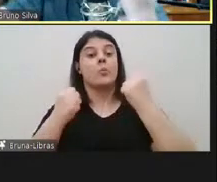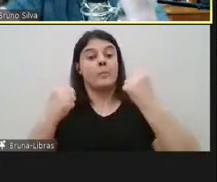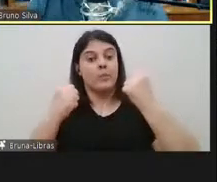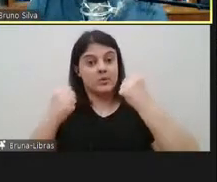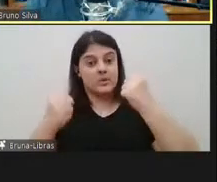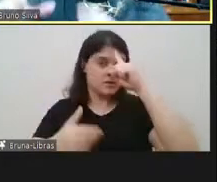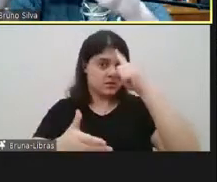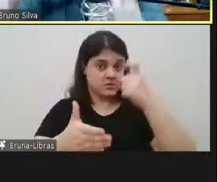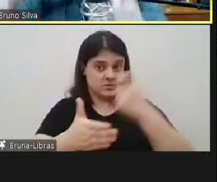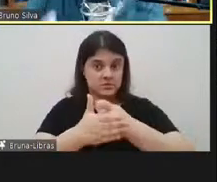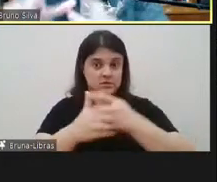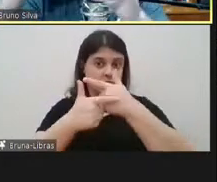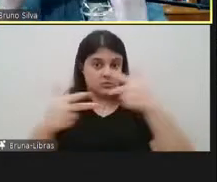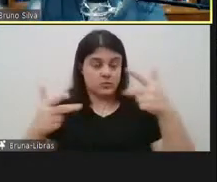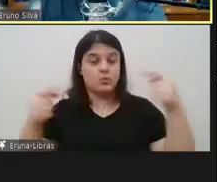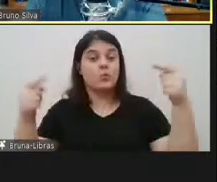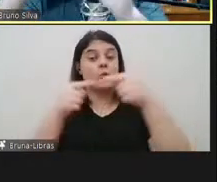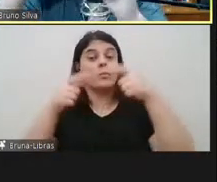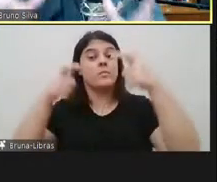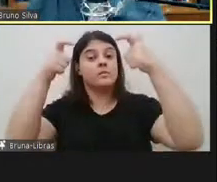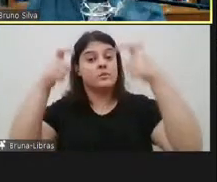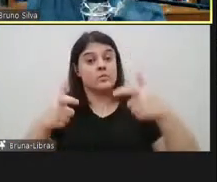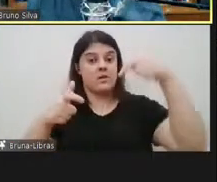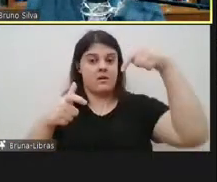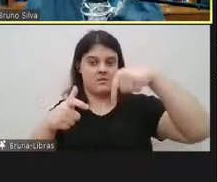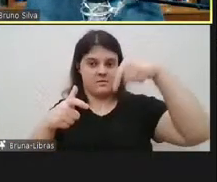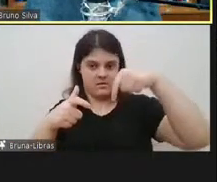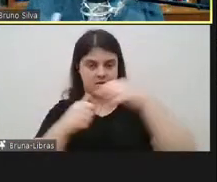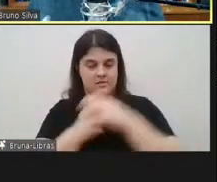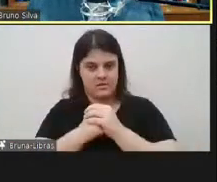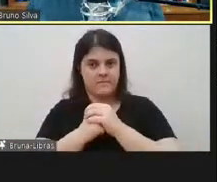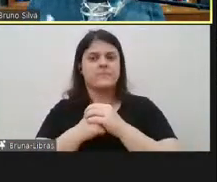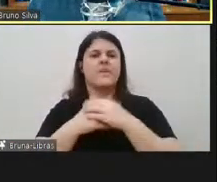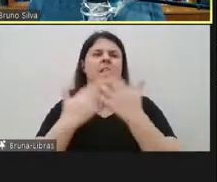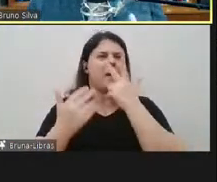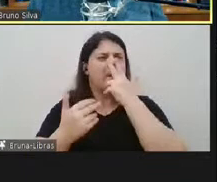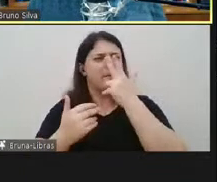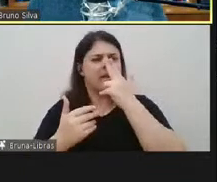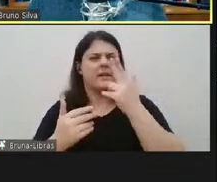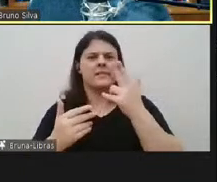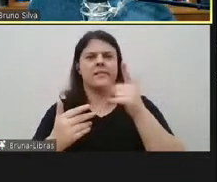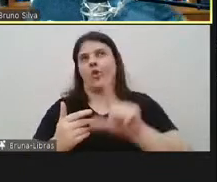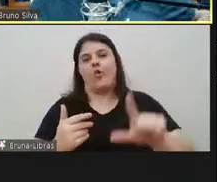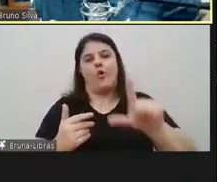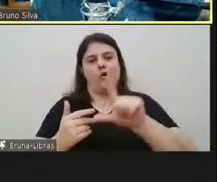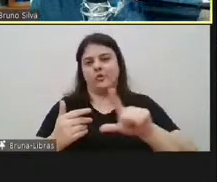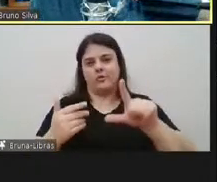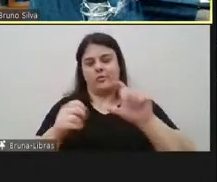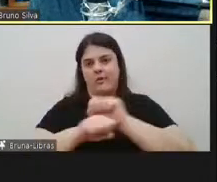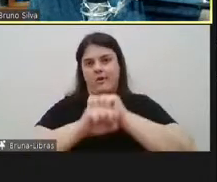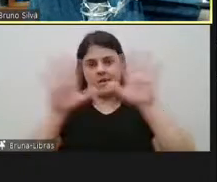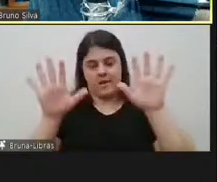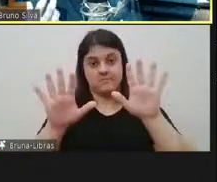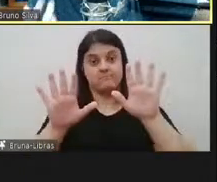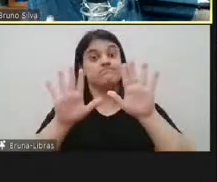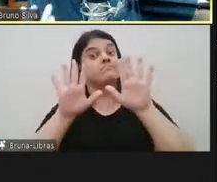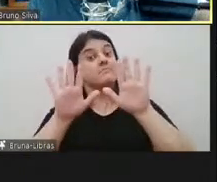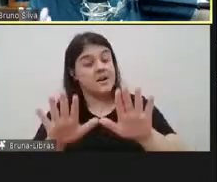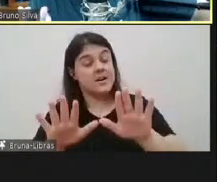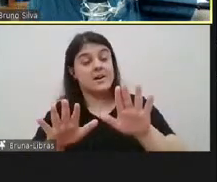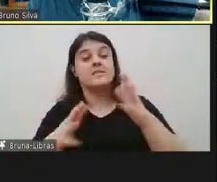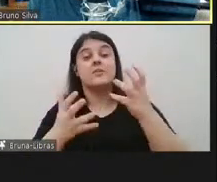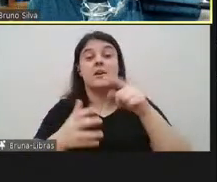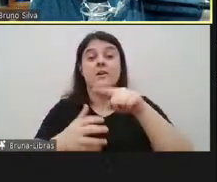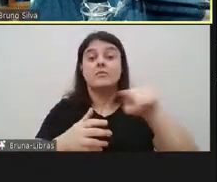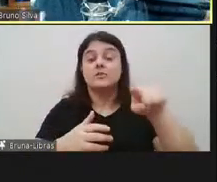poder de com as suas decisões valem para um determinado território é só isso parece meio Óbvio Isso parece meio Óbvio mas